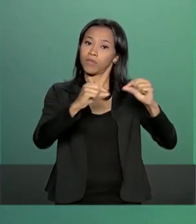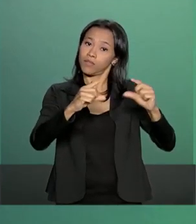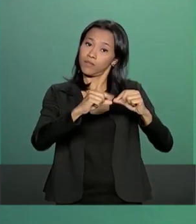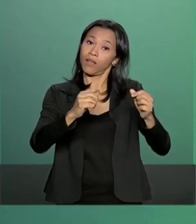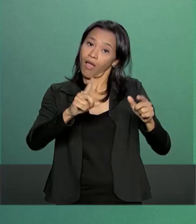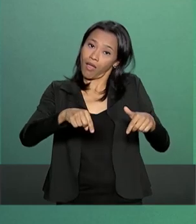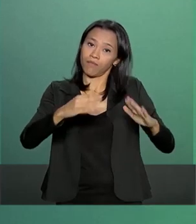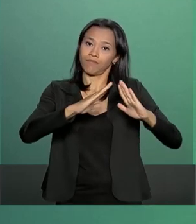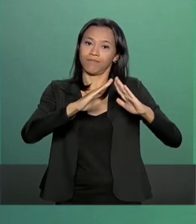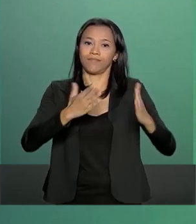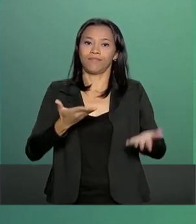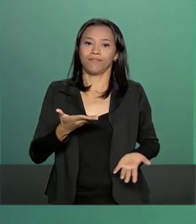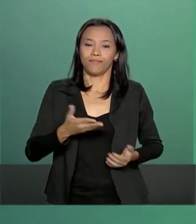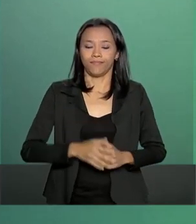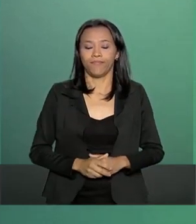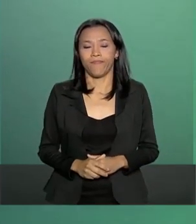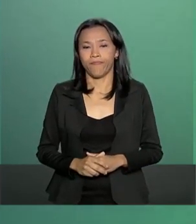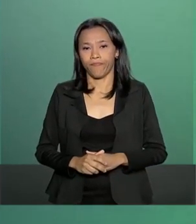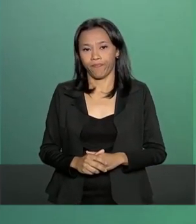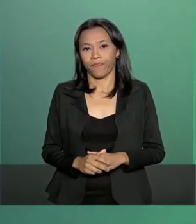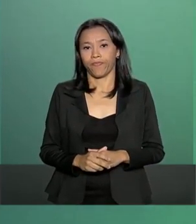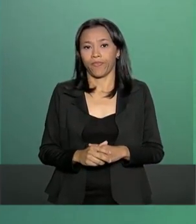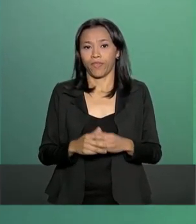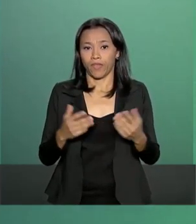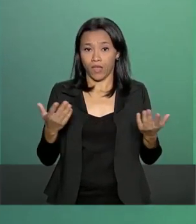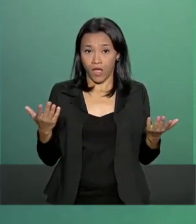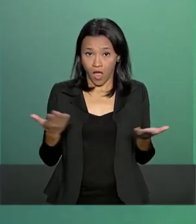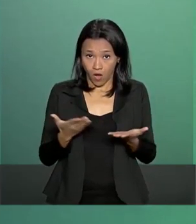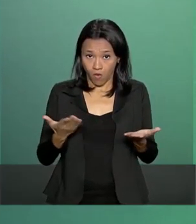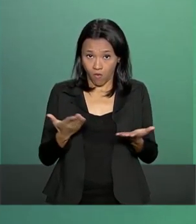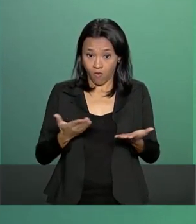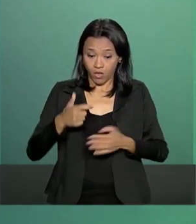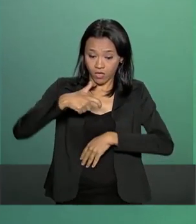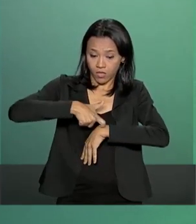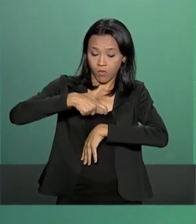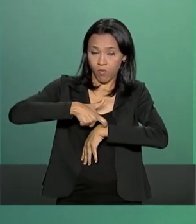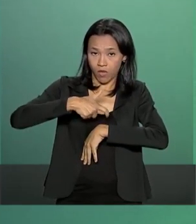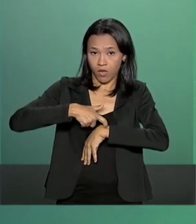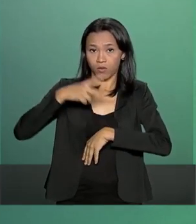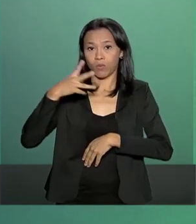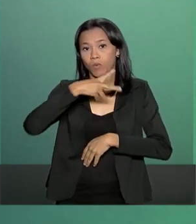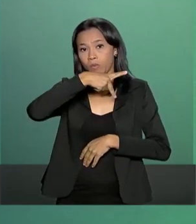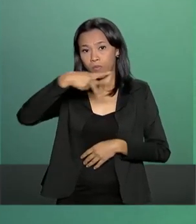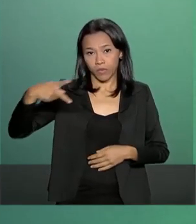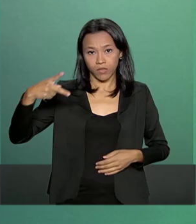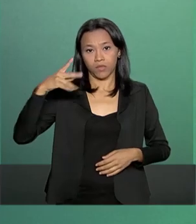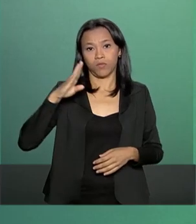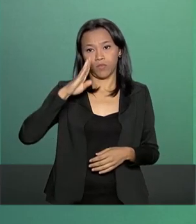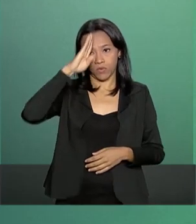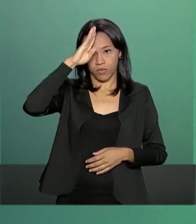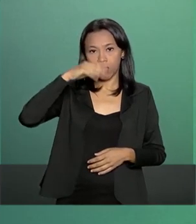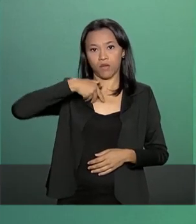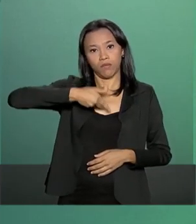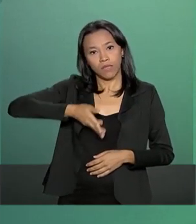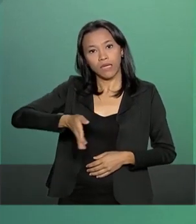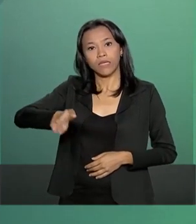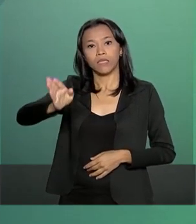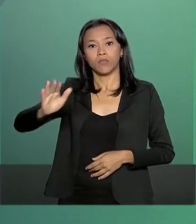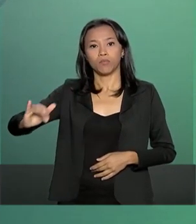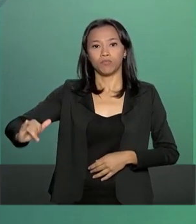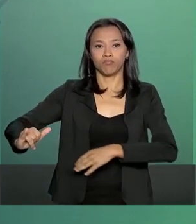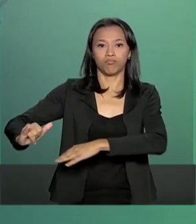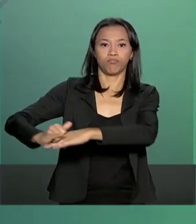casa. Ele está seguindo para o aeroporto neste momento, acabei de conversar com